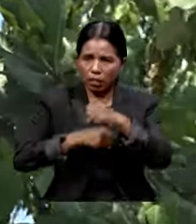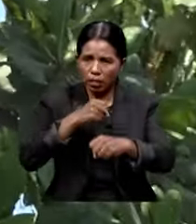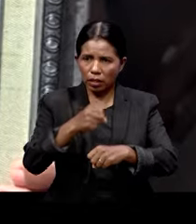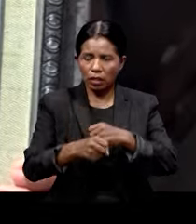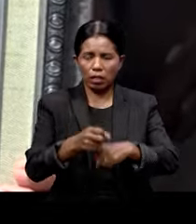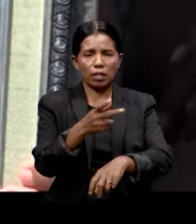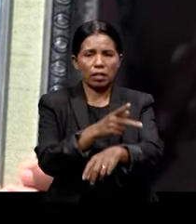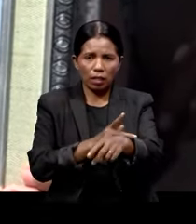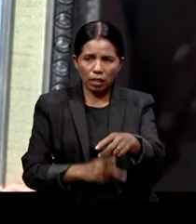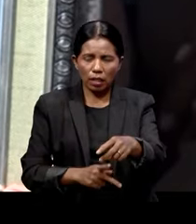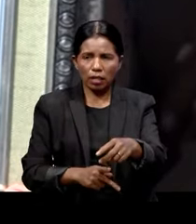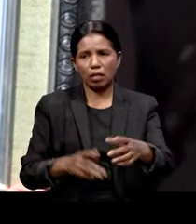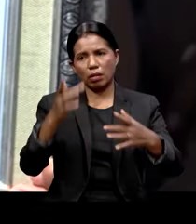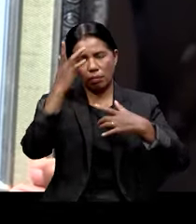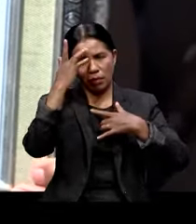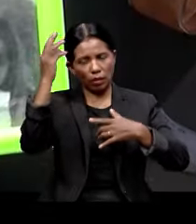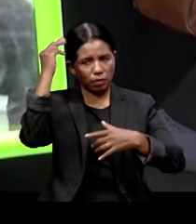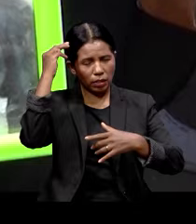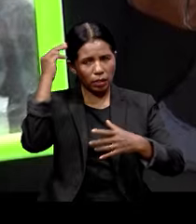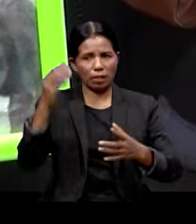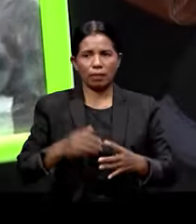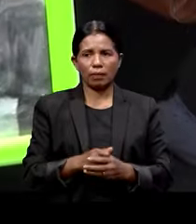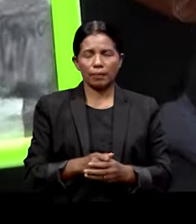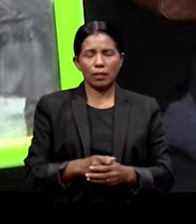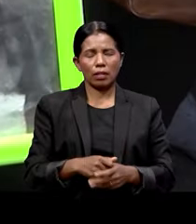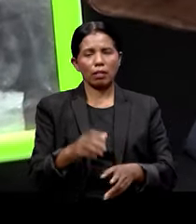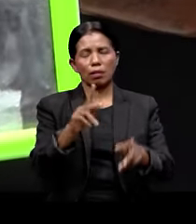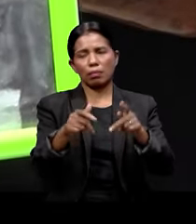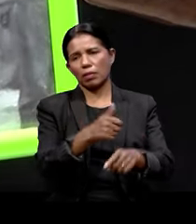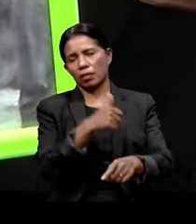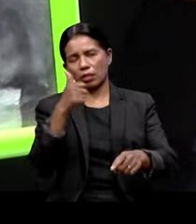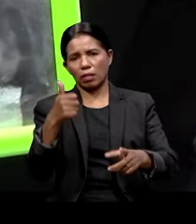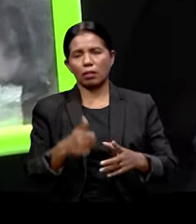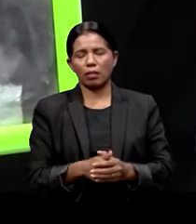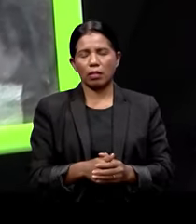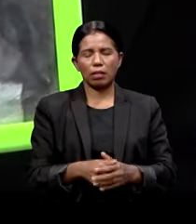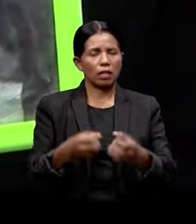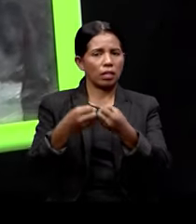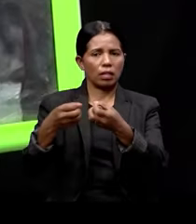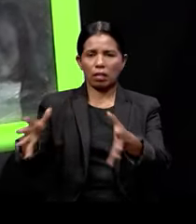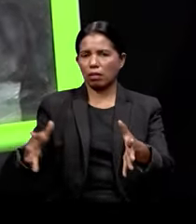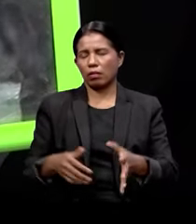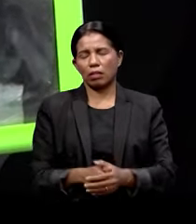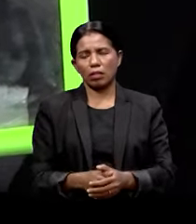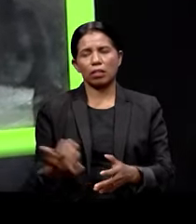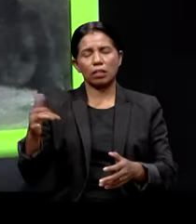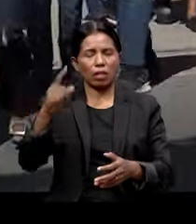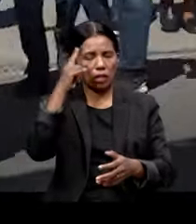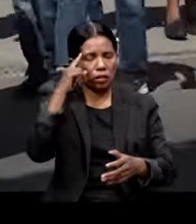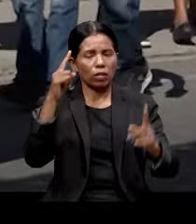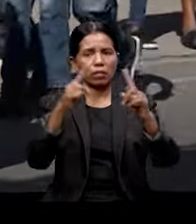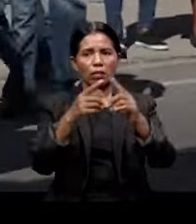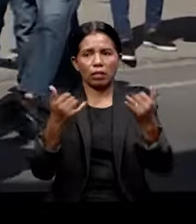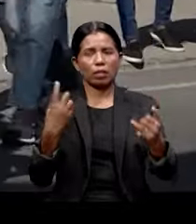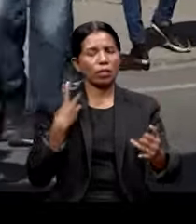kane moras mental no balu lakon ser nem ruim então e loro então